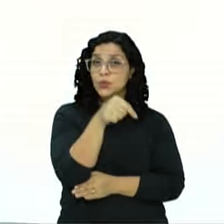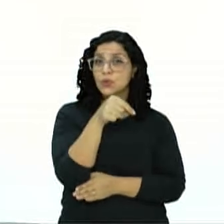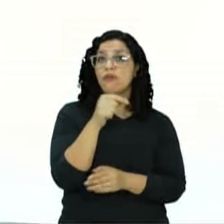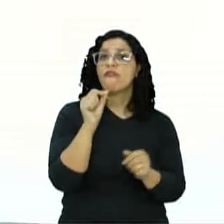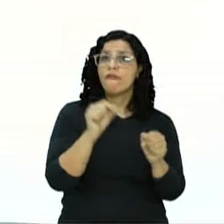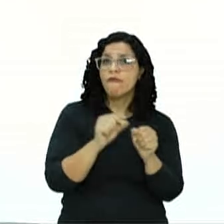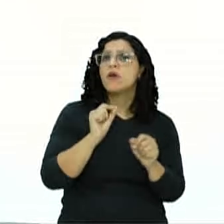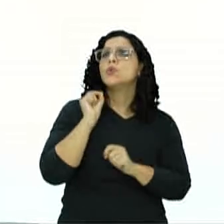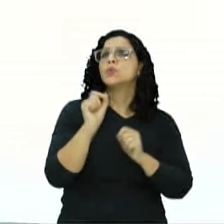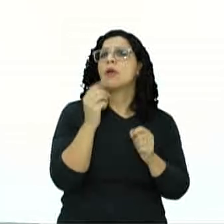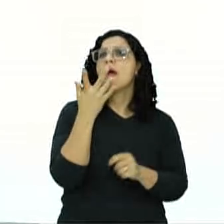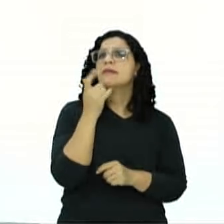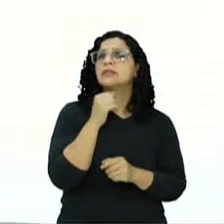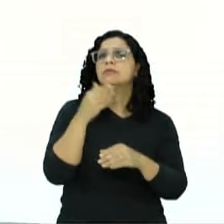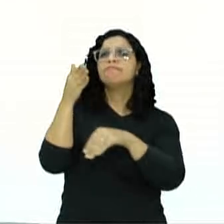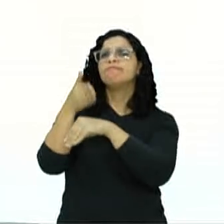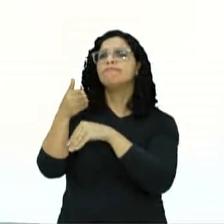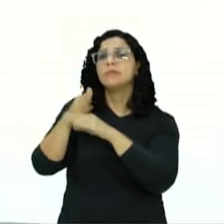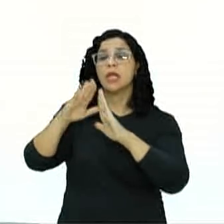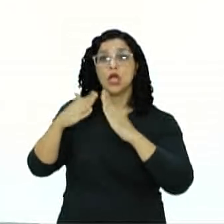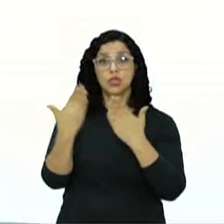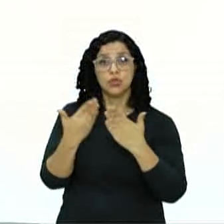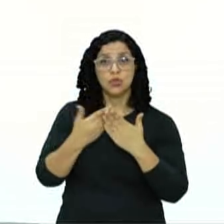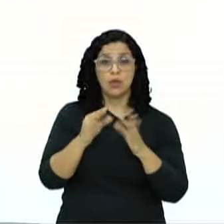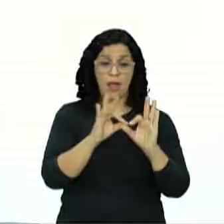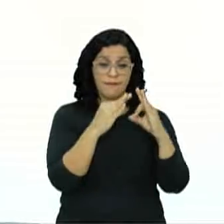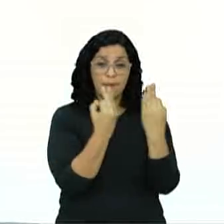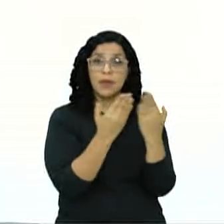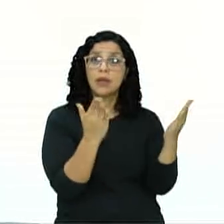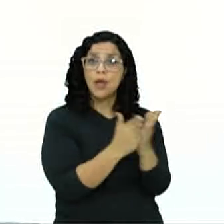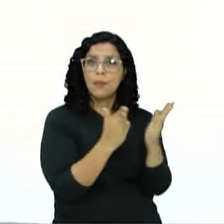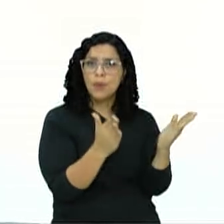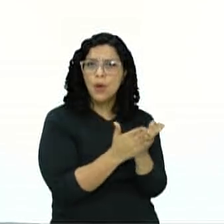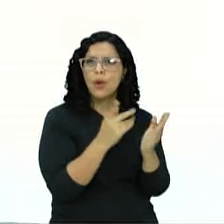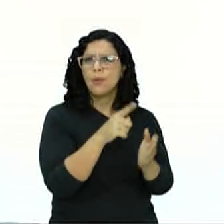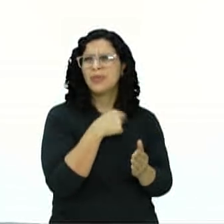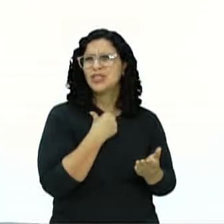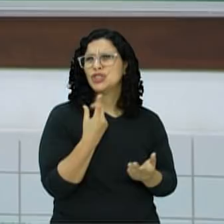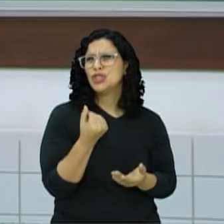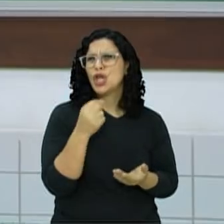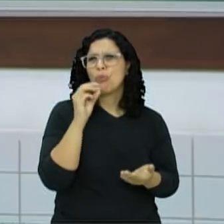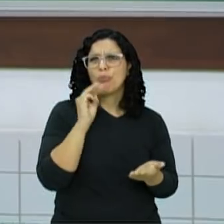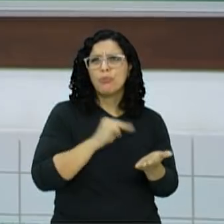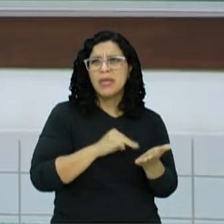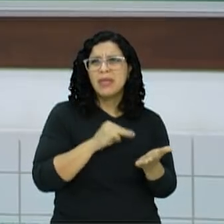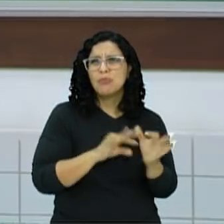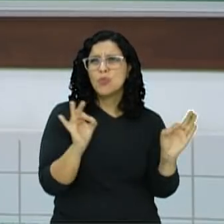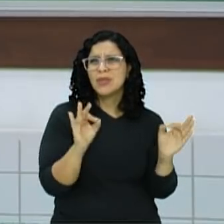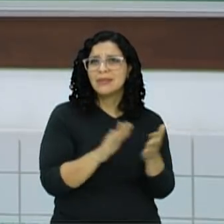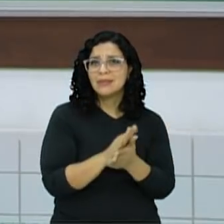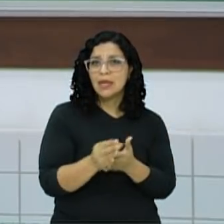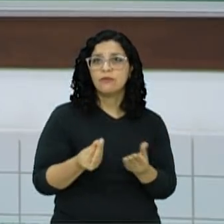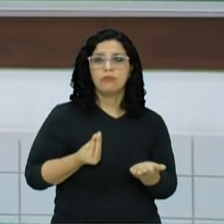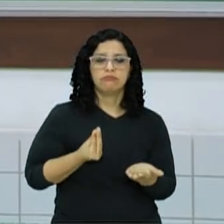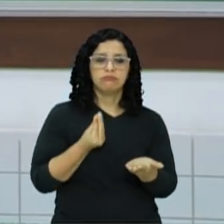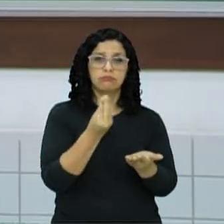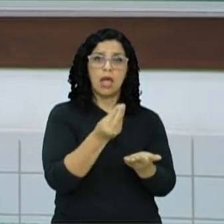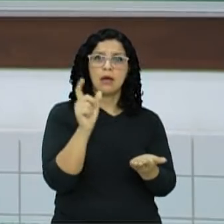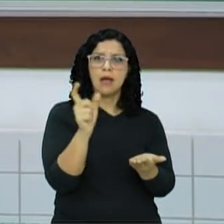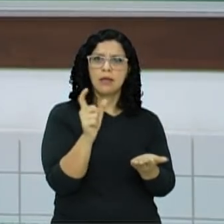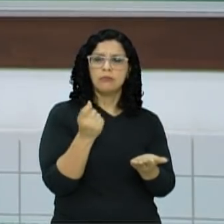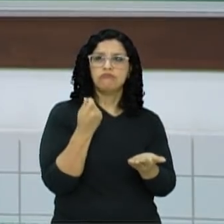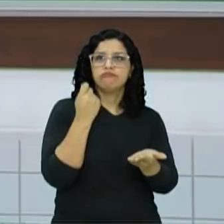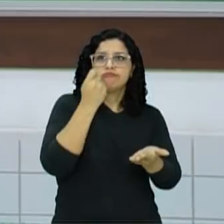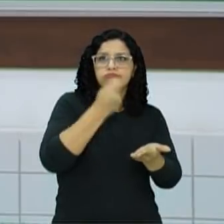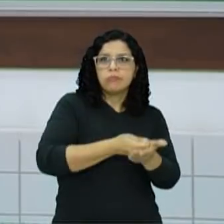garantissem a frequência das crianças na escola. Então, famílias que tinham uma renda muito baixa teriam uma renda mínima mensalmente